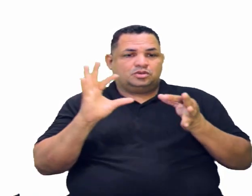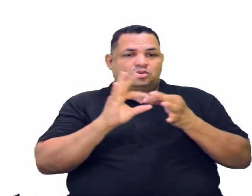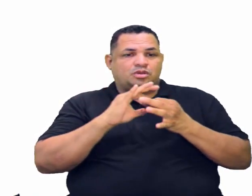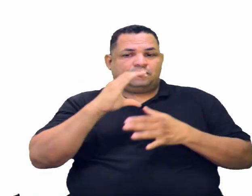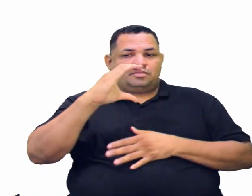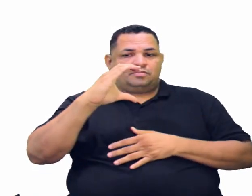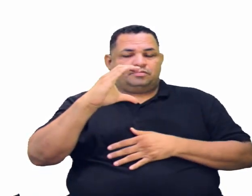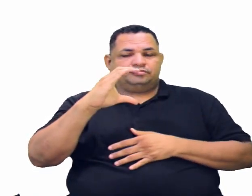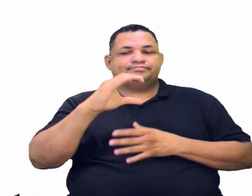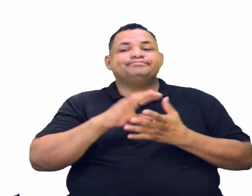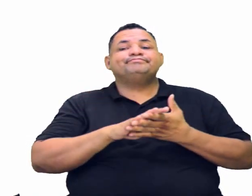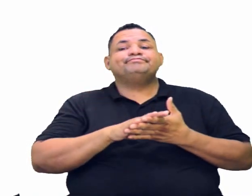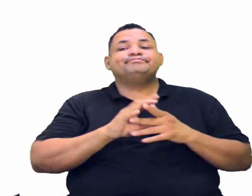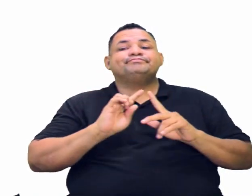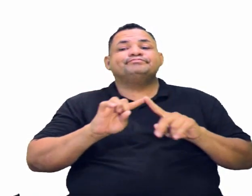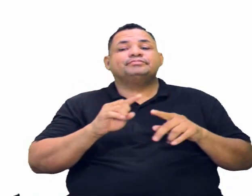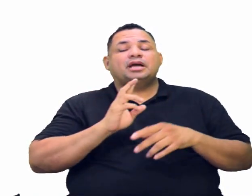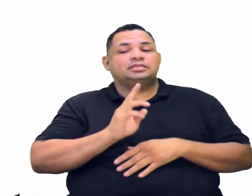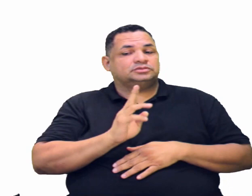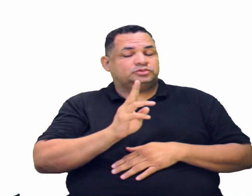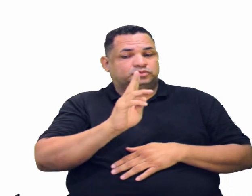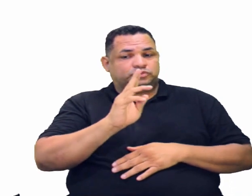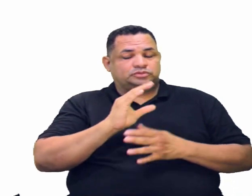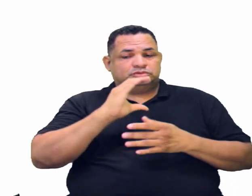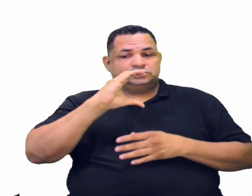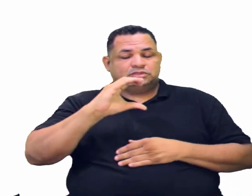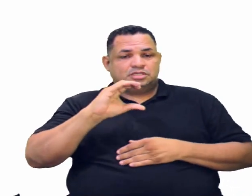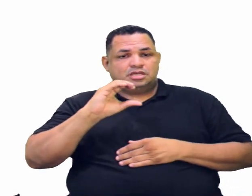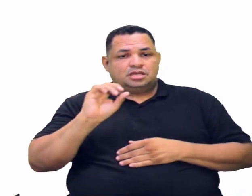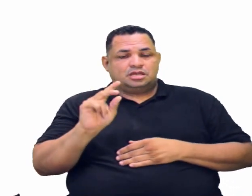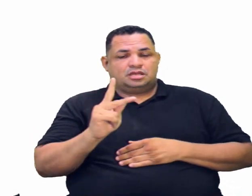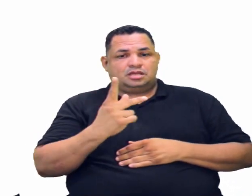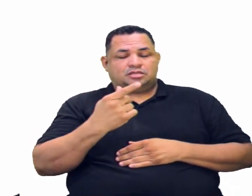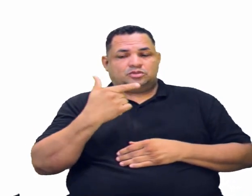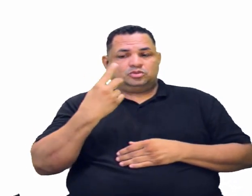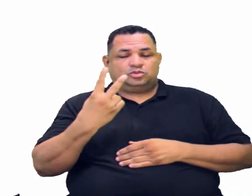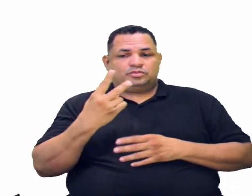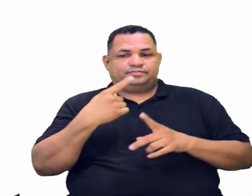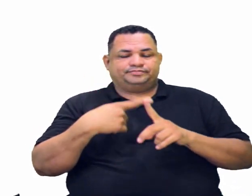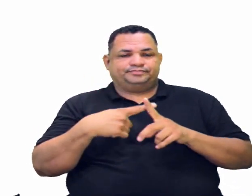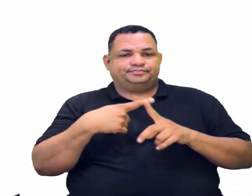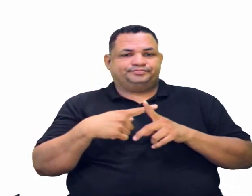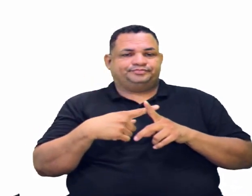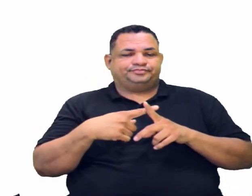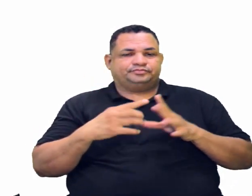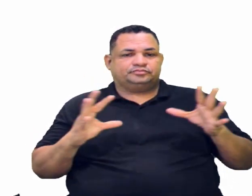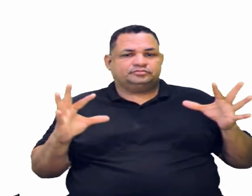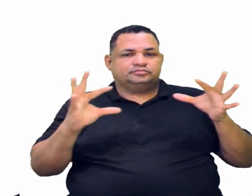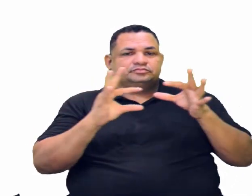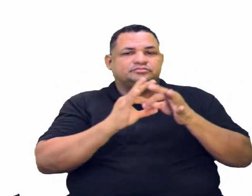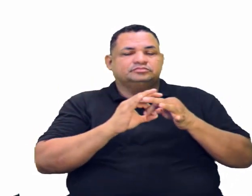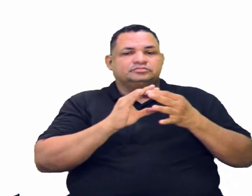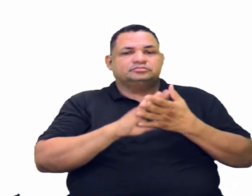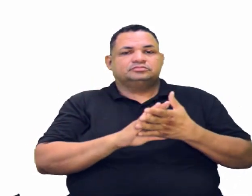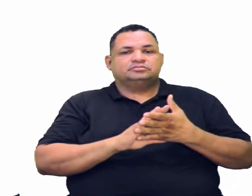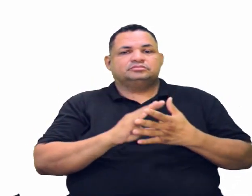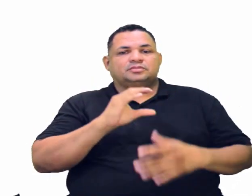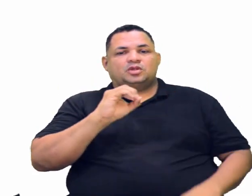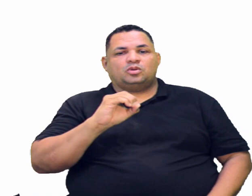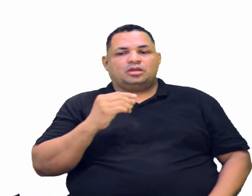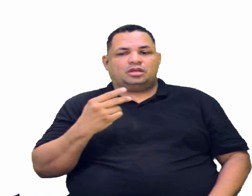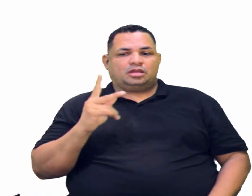carbono. Professor, e esse aqui continuou sendo o CH2, por quê? Porque a ele ligou-se a